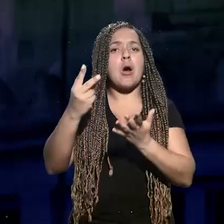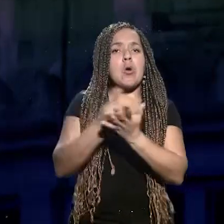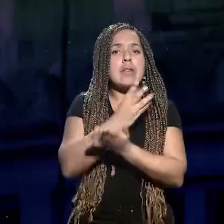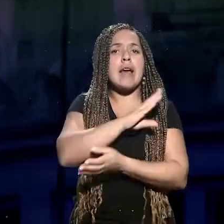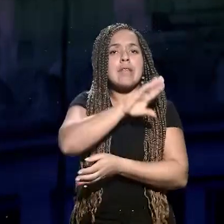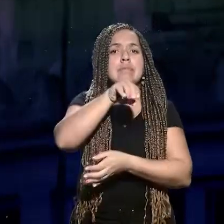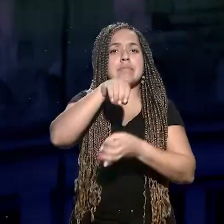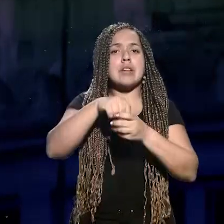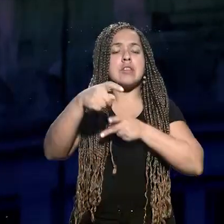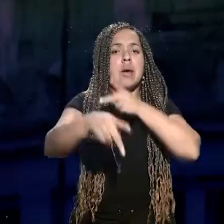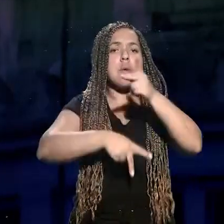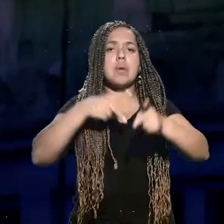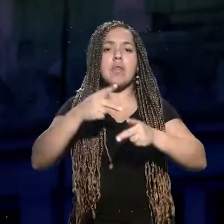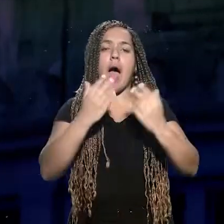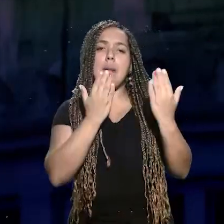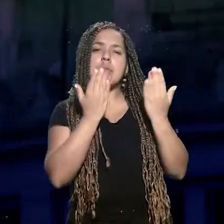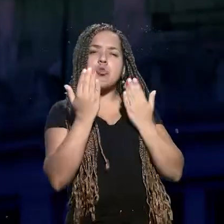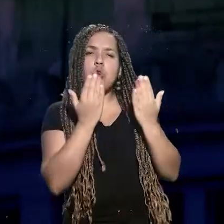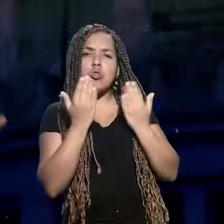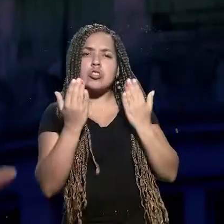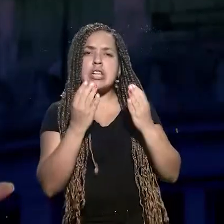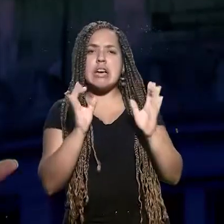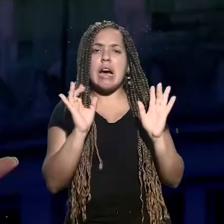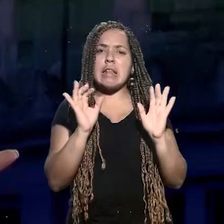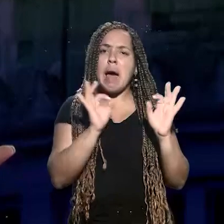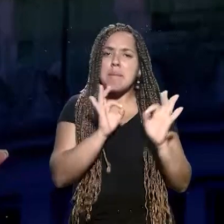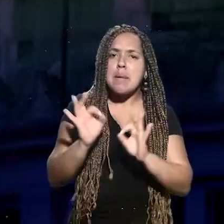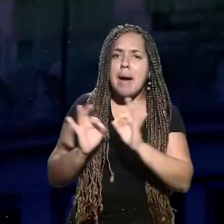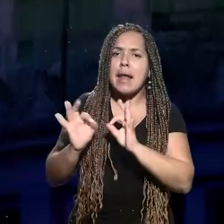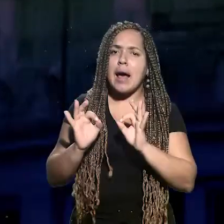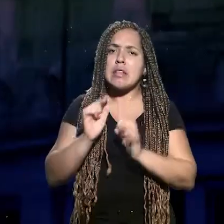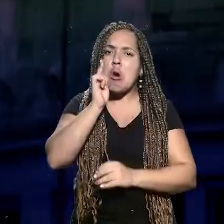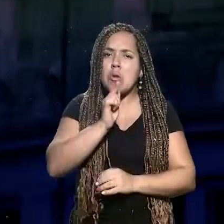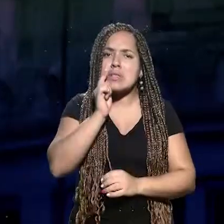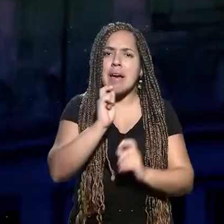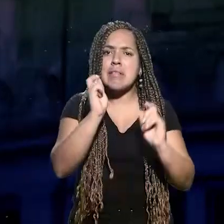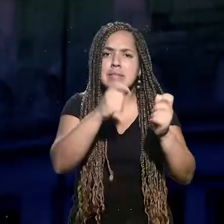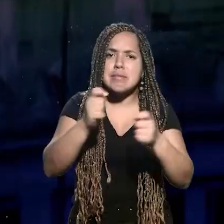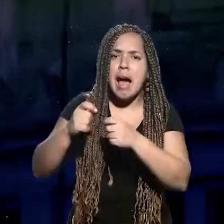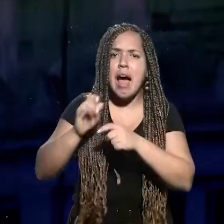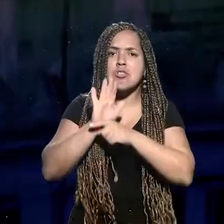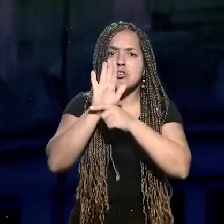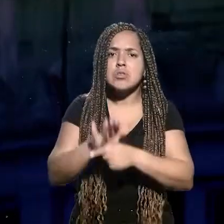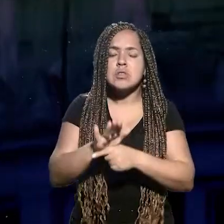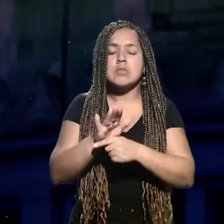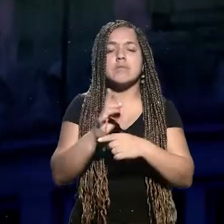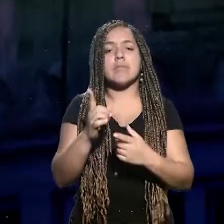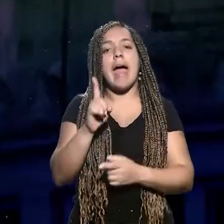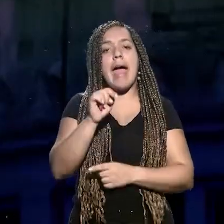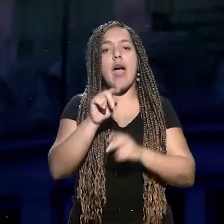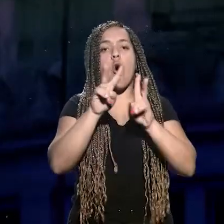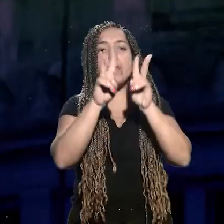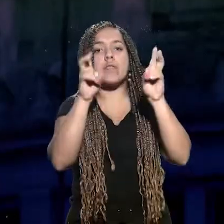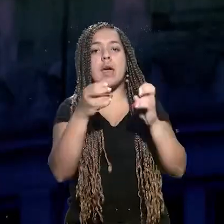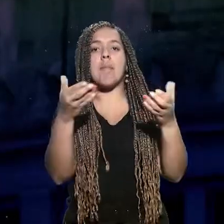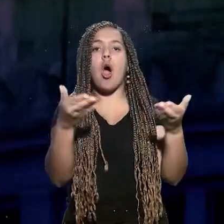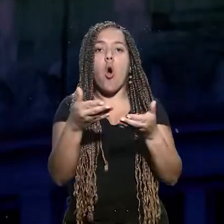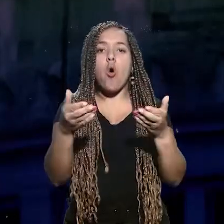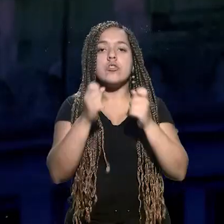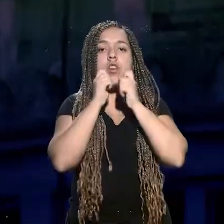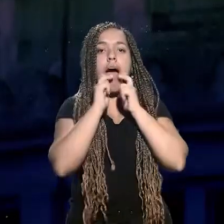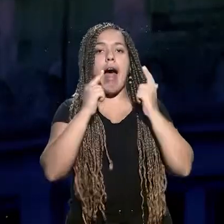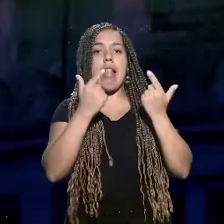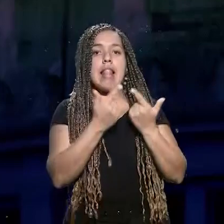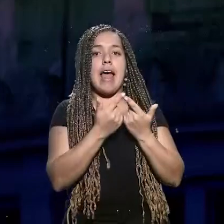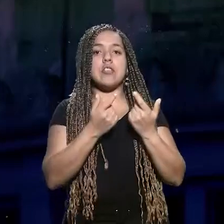está preparada para lidar com essa dor ancestral? O impacto do racismo na saúde mental da população é o tema do